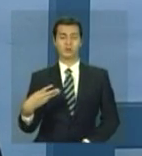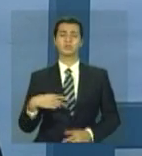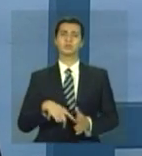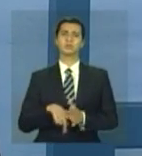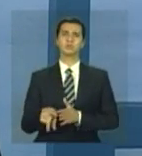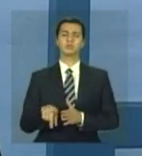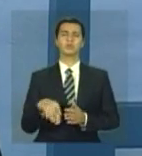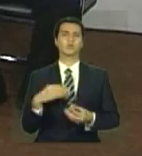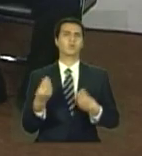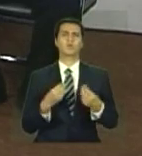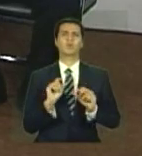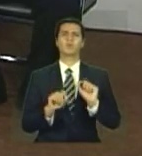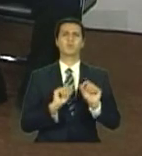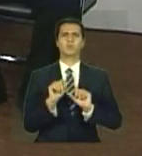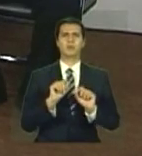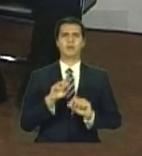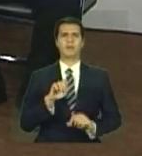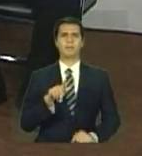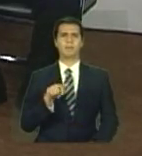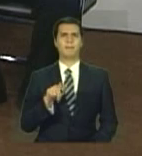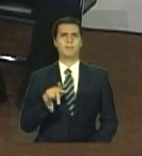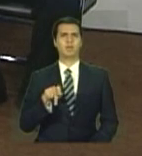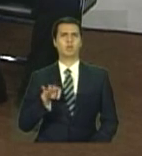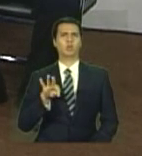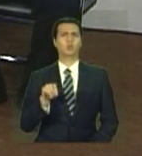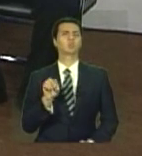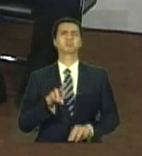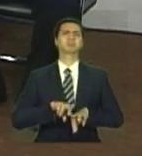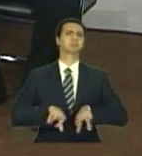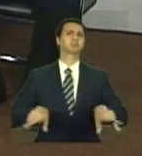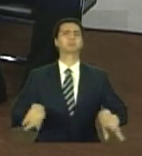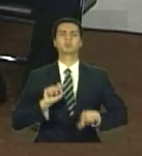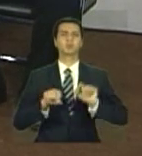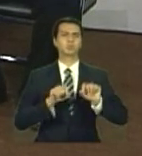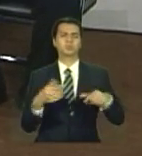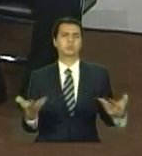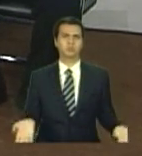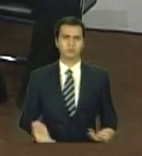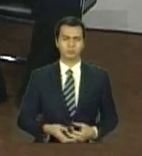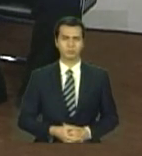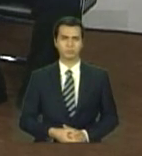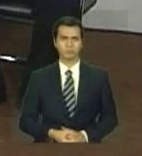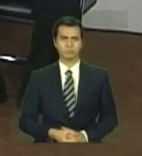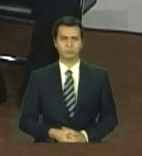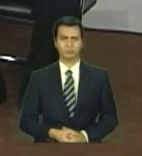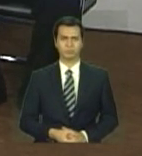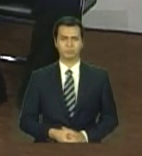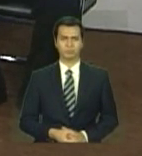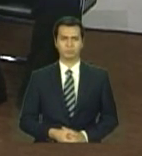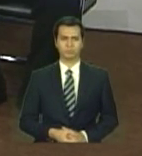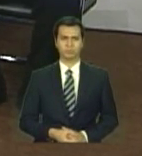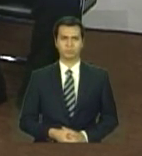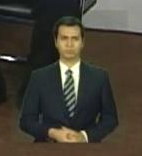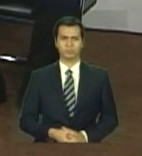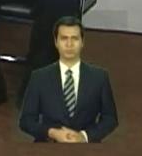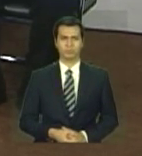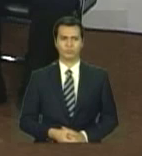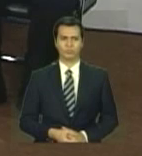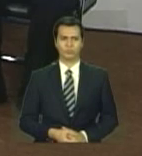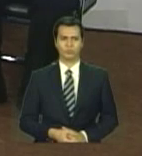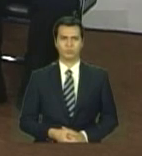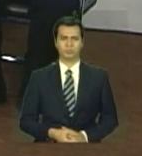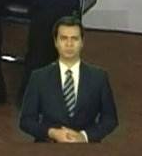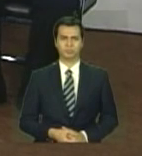que equipamentos são esses, né? E quais são as características deles? São equipamentos,